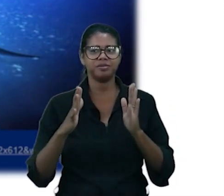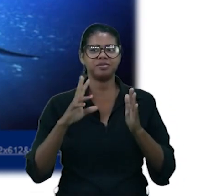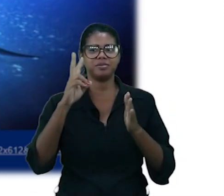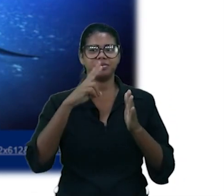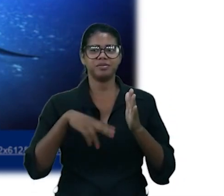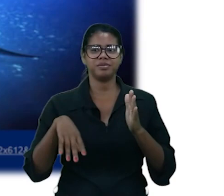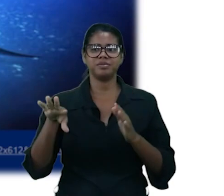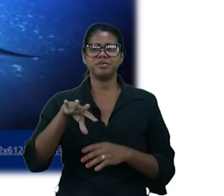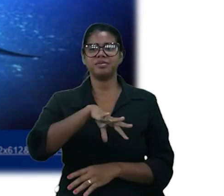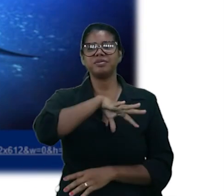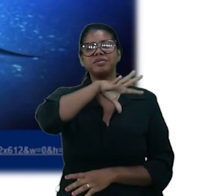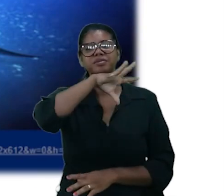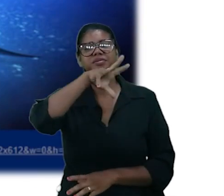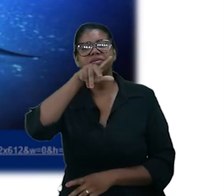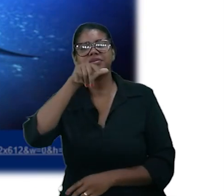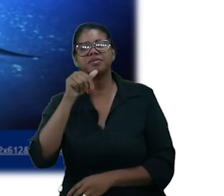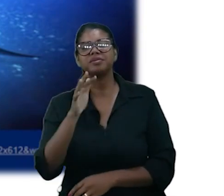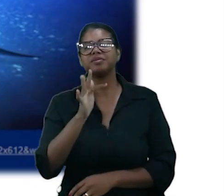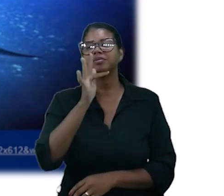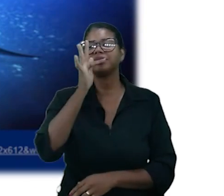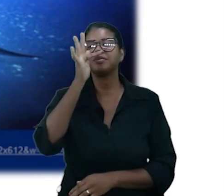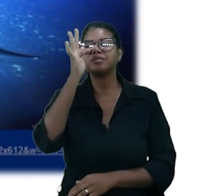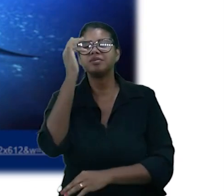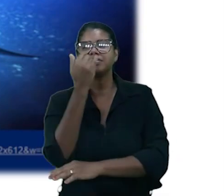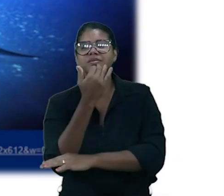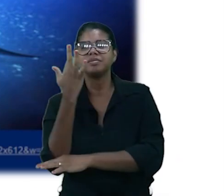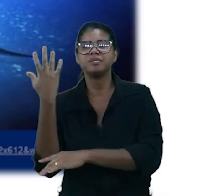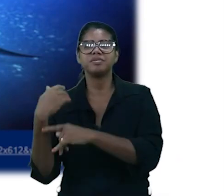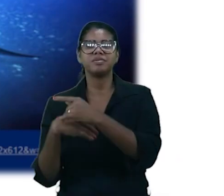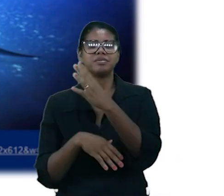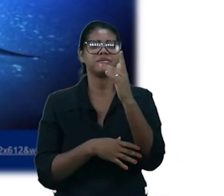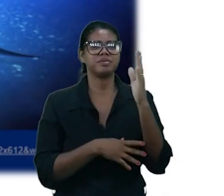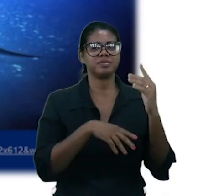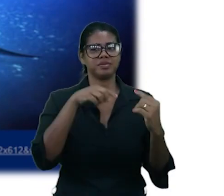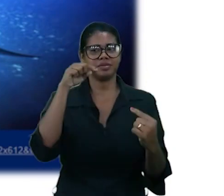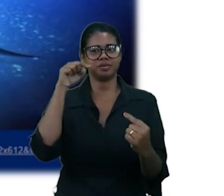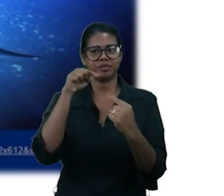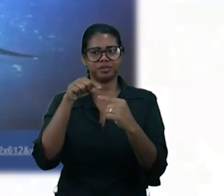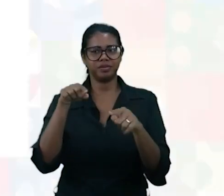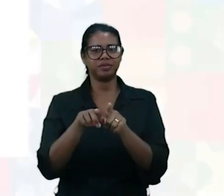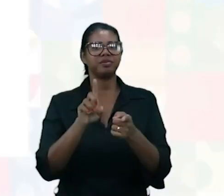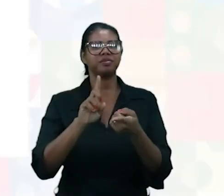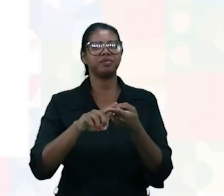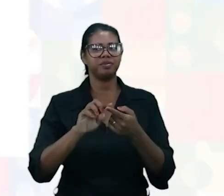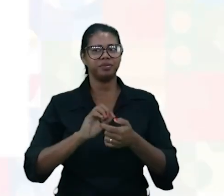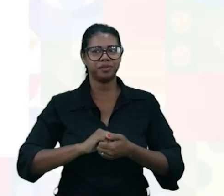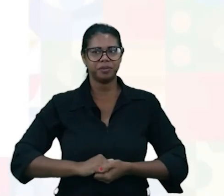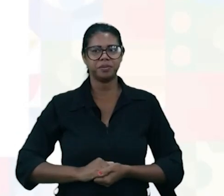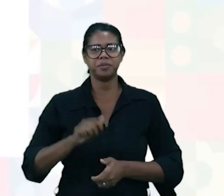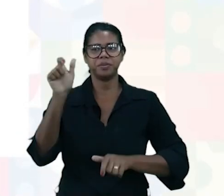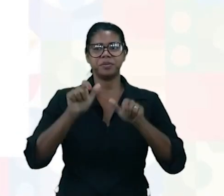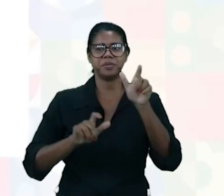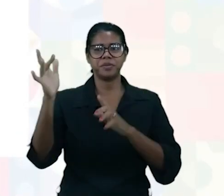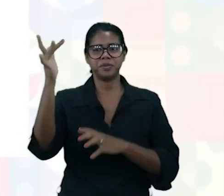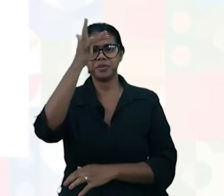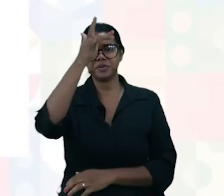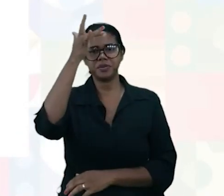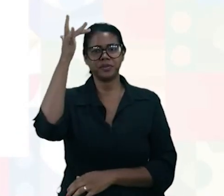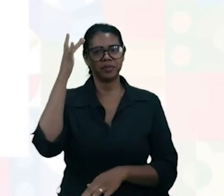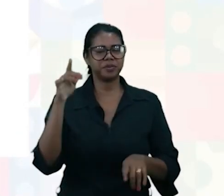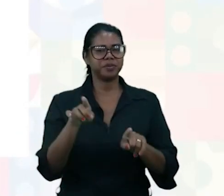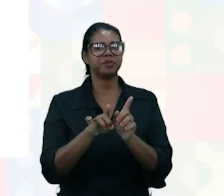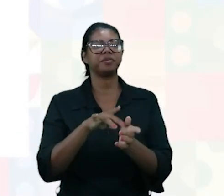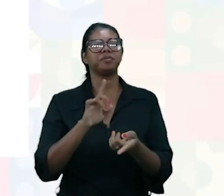os animais, as flores, os objetos como um todo, não é isso? E até mesmo as pessoas, que têm